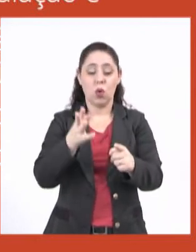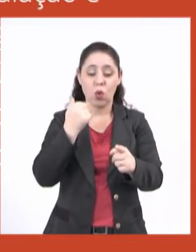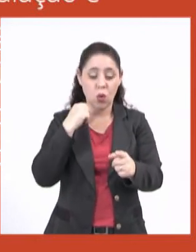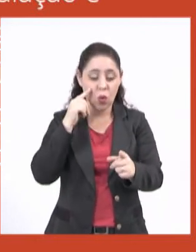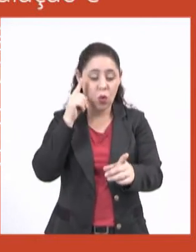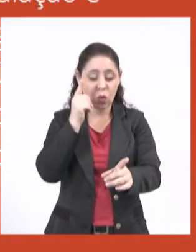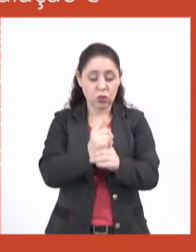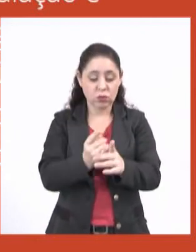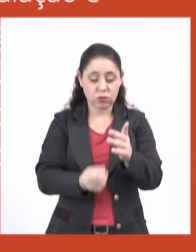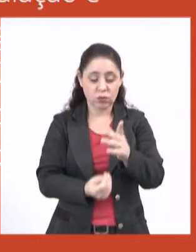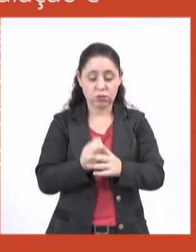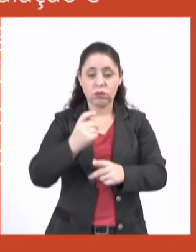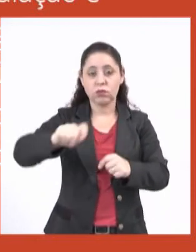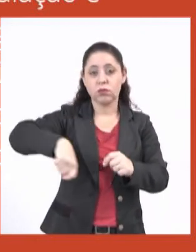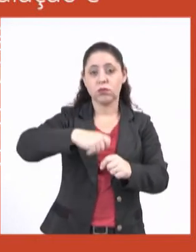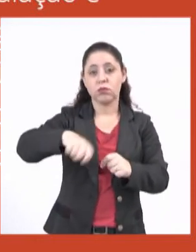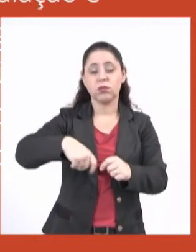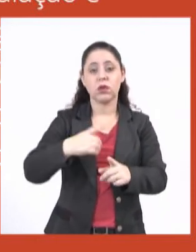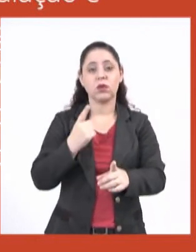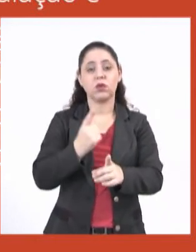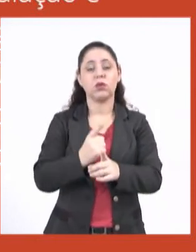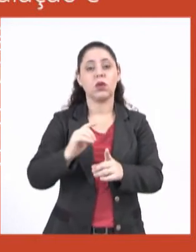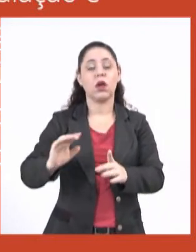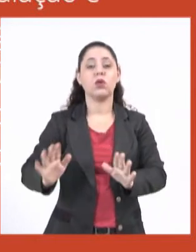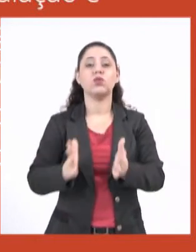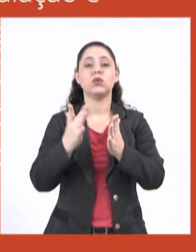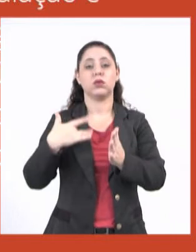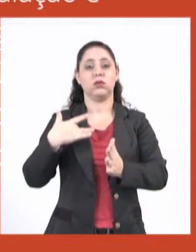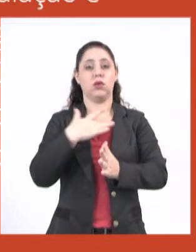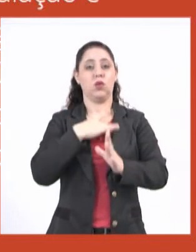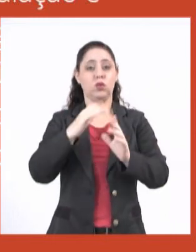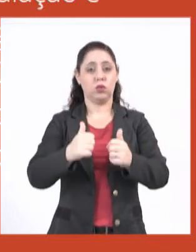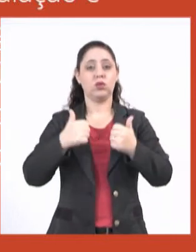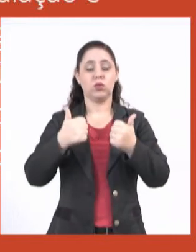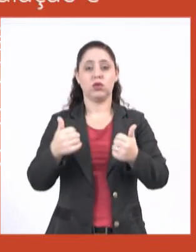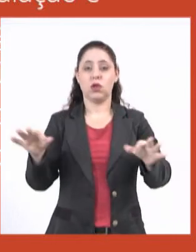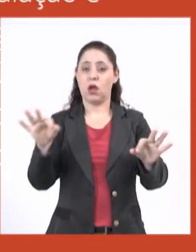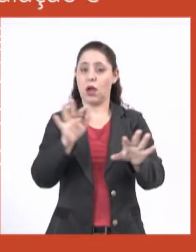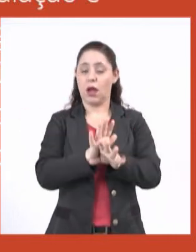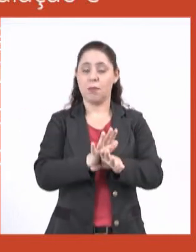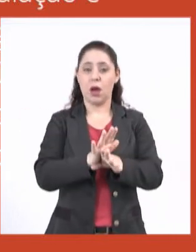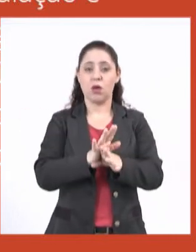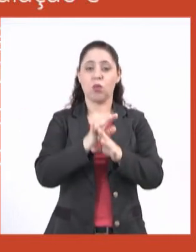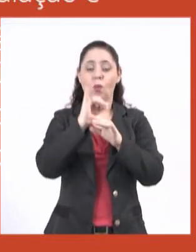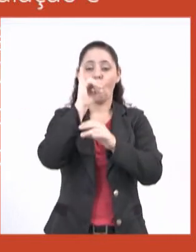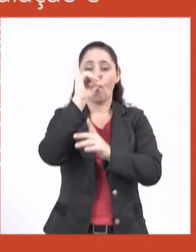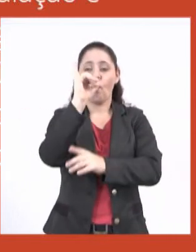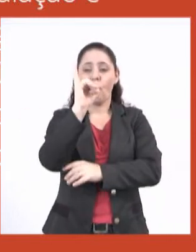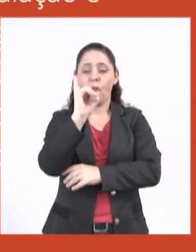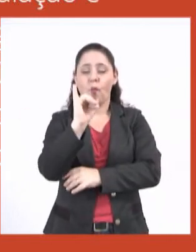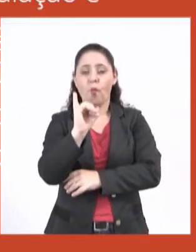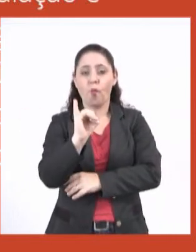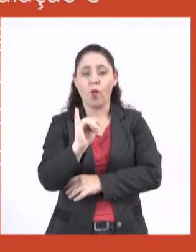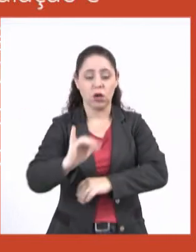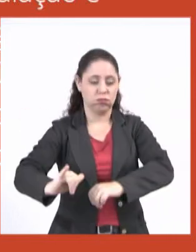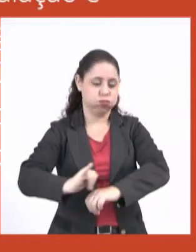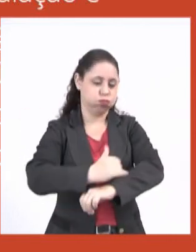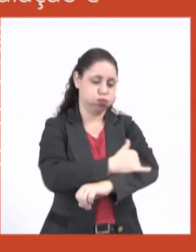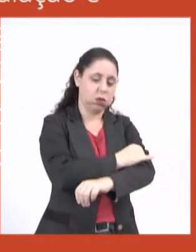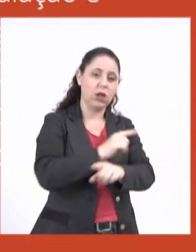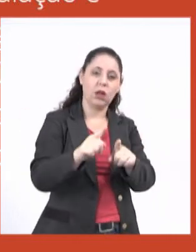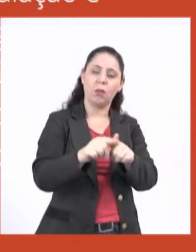nesses restaurantes. Tem que acontecer promoção da saúde, né? Combate à desnutrição, combate à obesidade, combate às